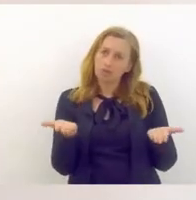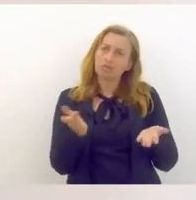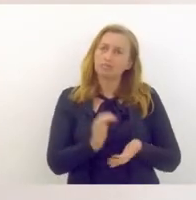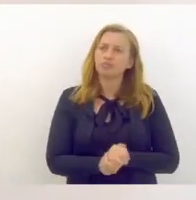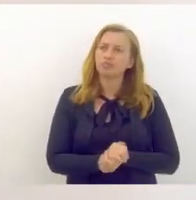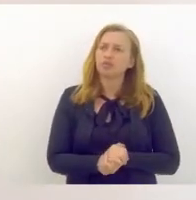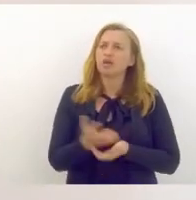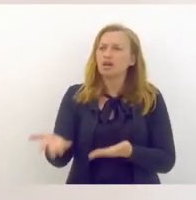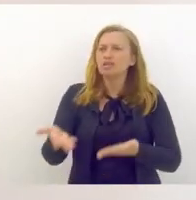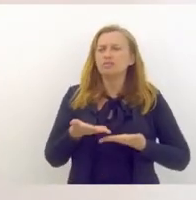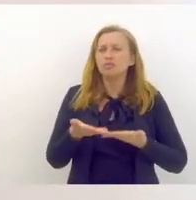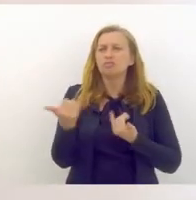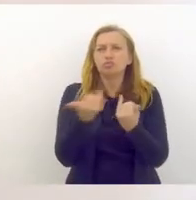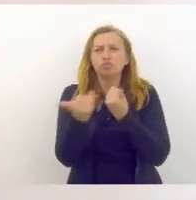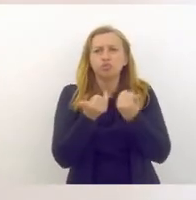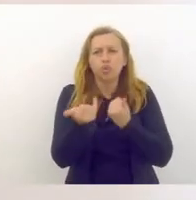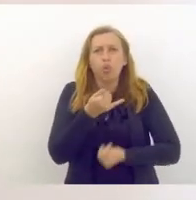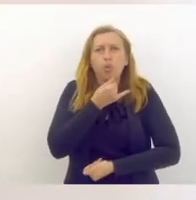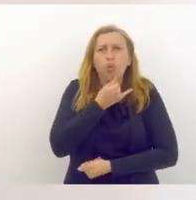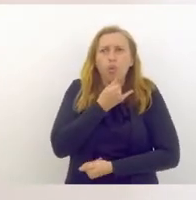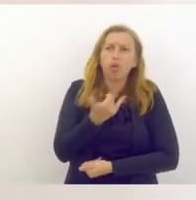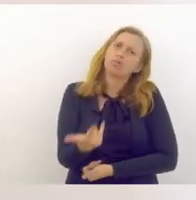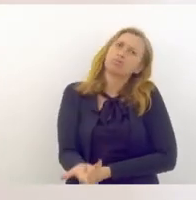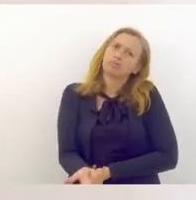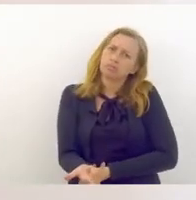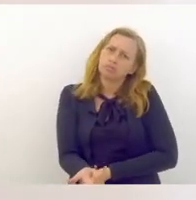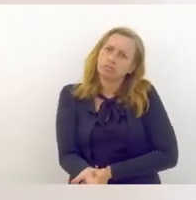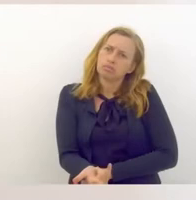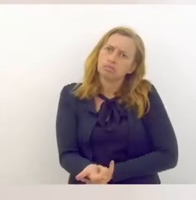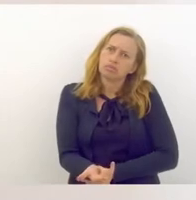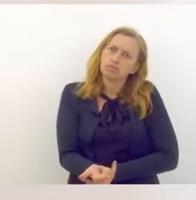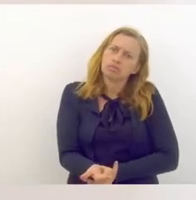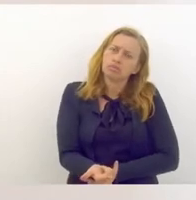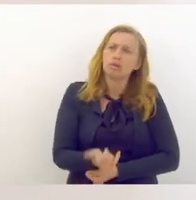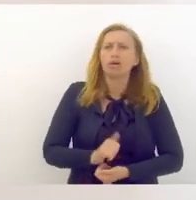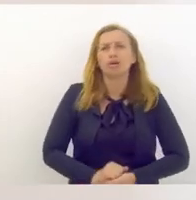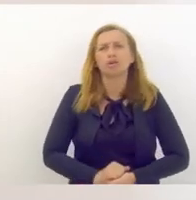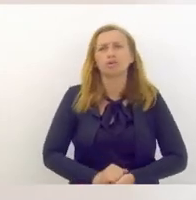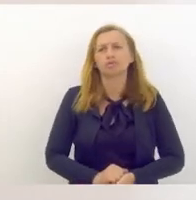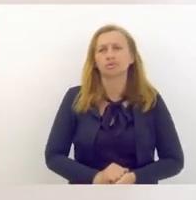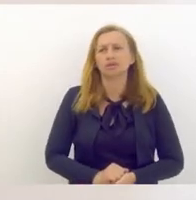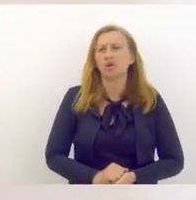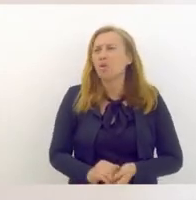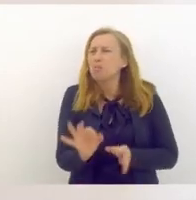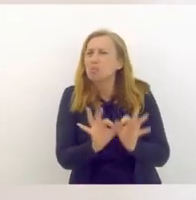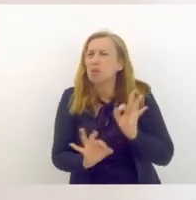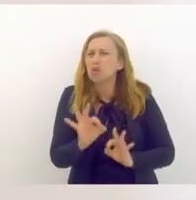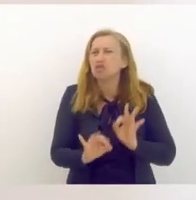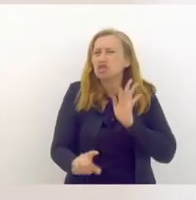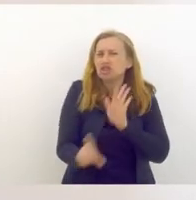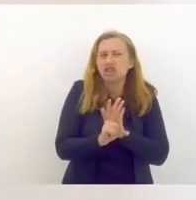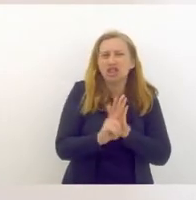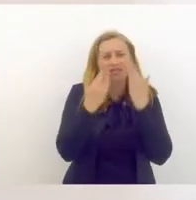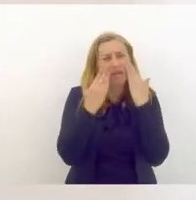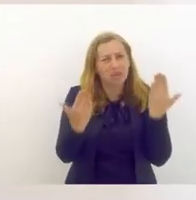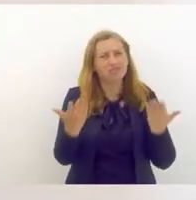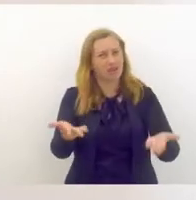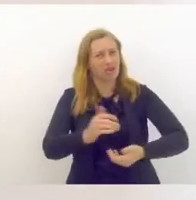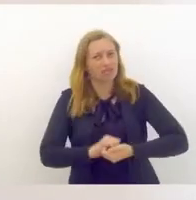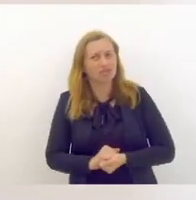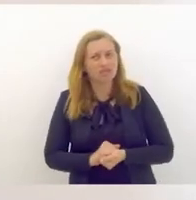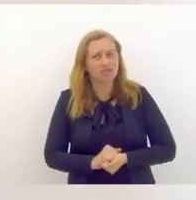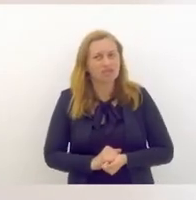quando eu recebi a notícia, eu fiquei muito entristecida com o projeto de lei que se apresentava,